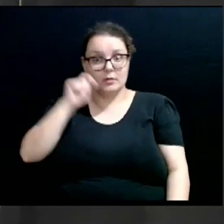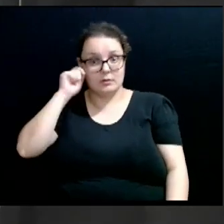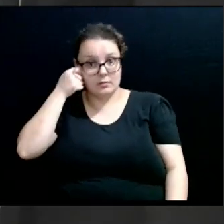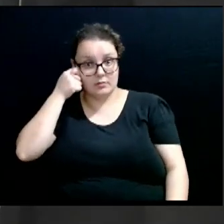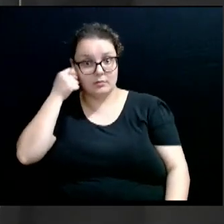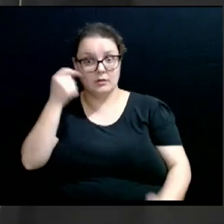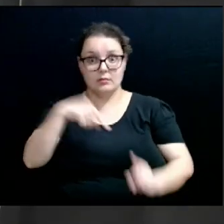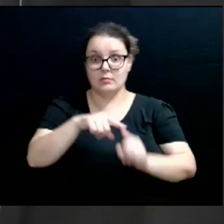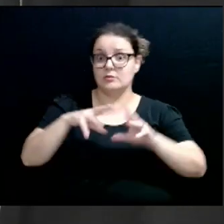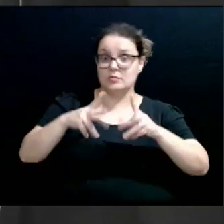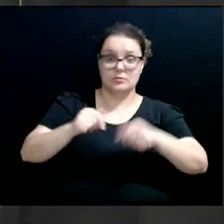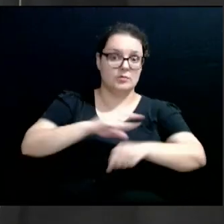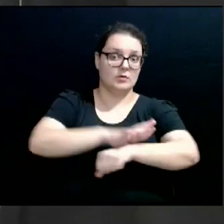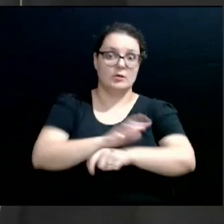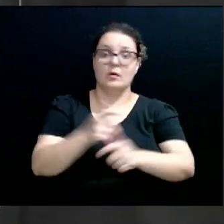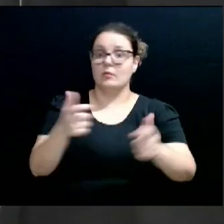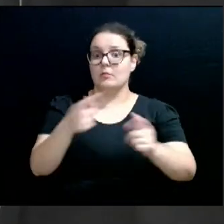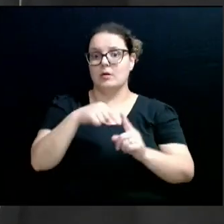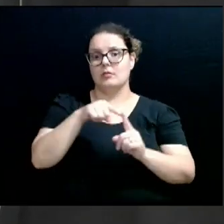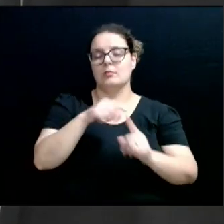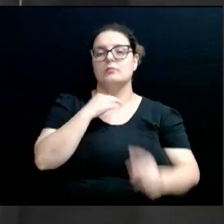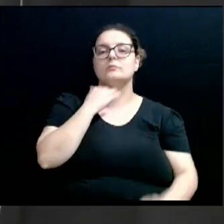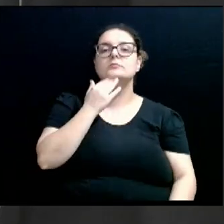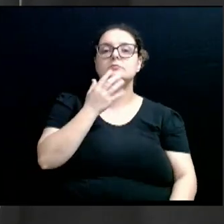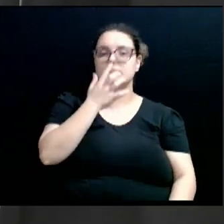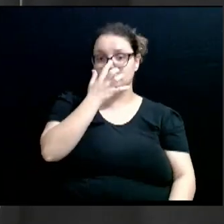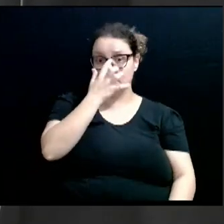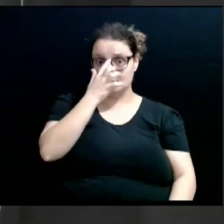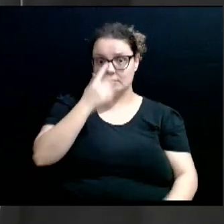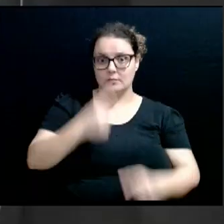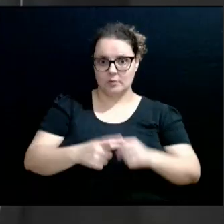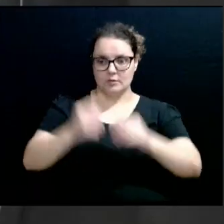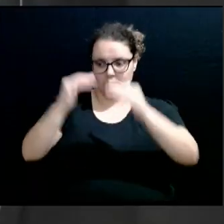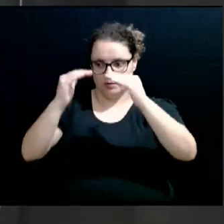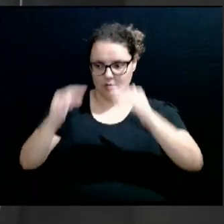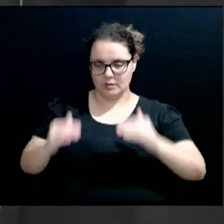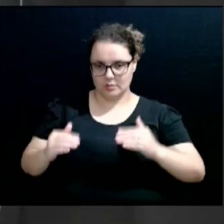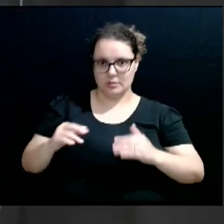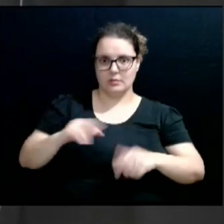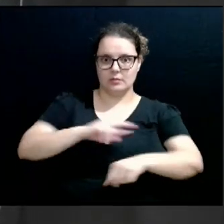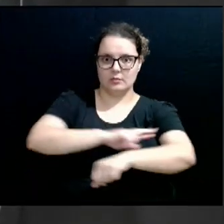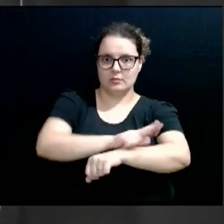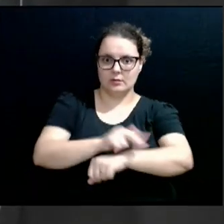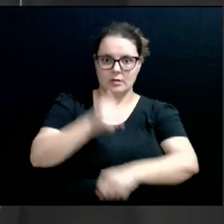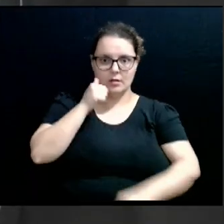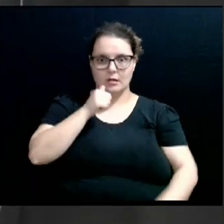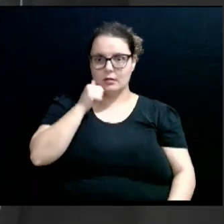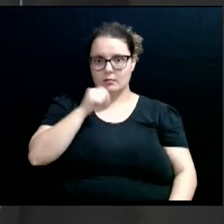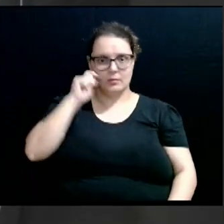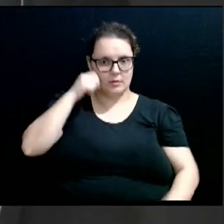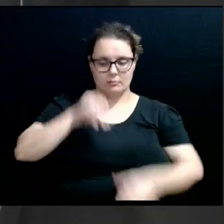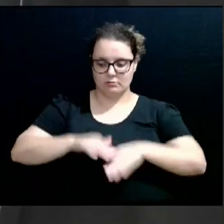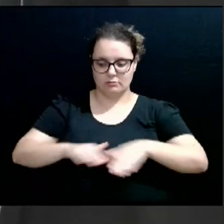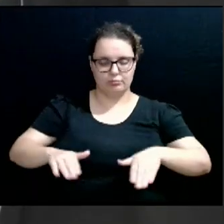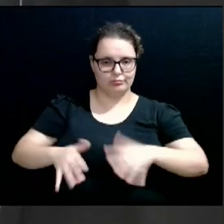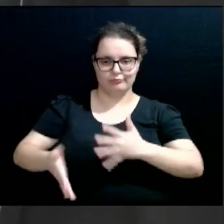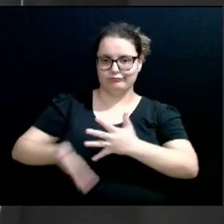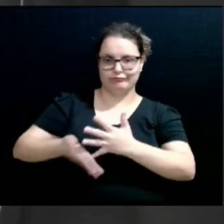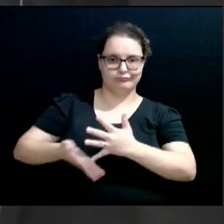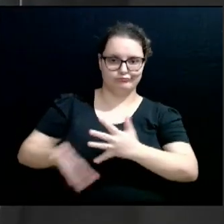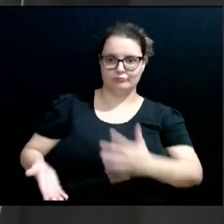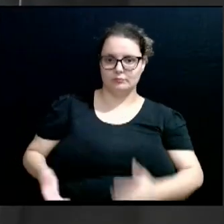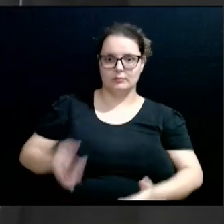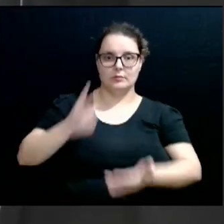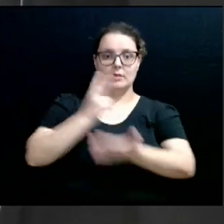maior alvo. Porque na escala do racismo, a gente poder fazer uma escala do racismo, a mulher negra está lá embaixo. Então ela sempre foi vista